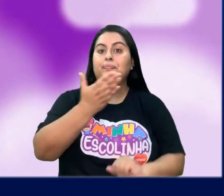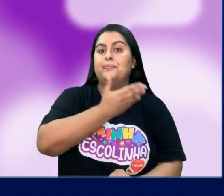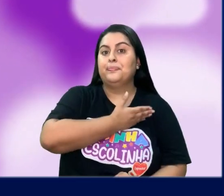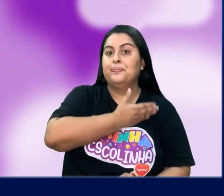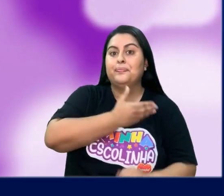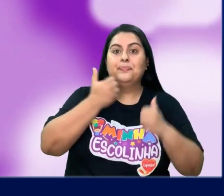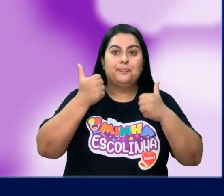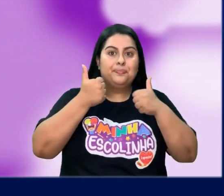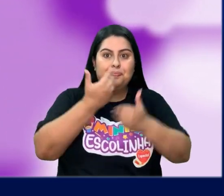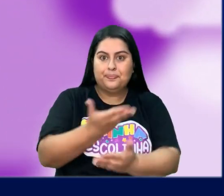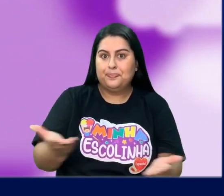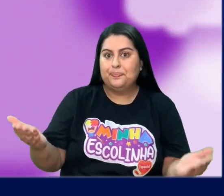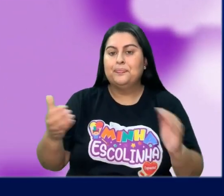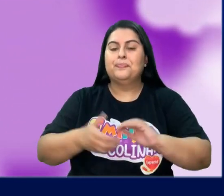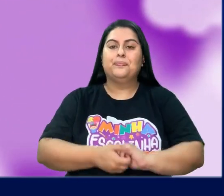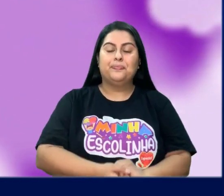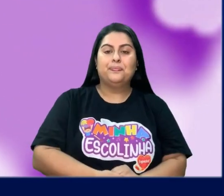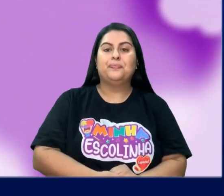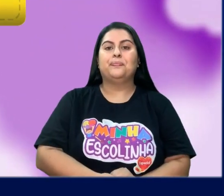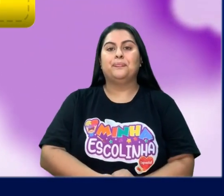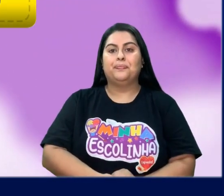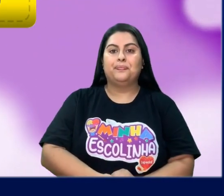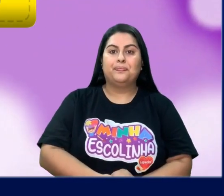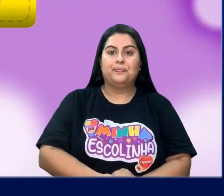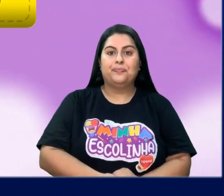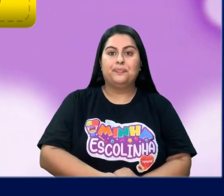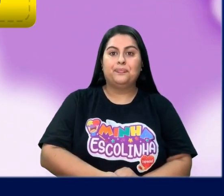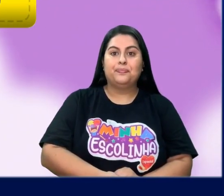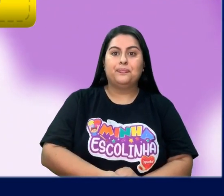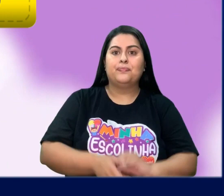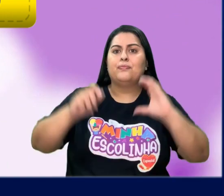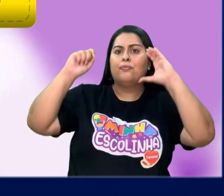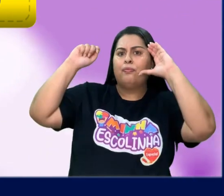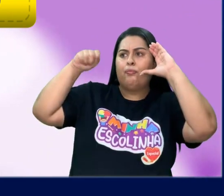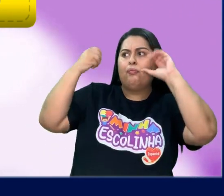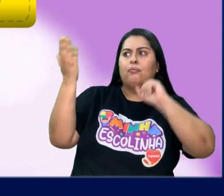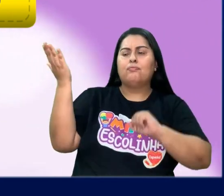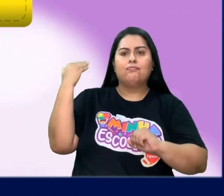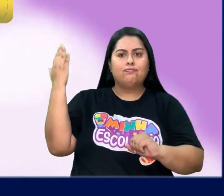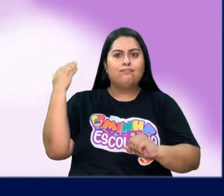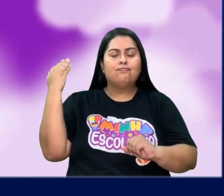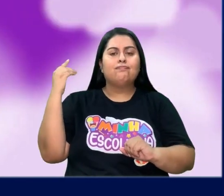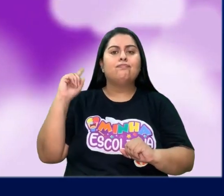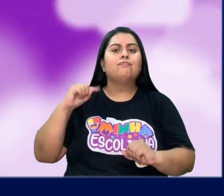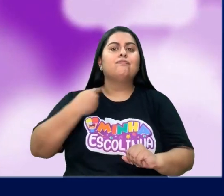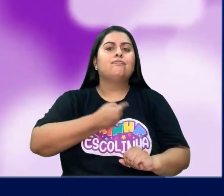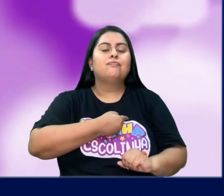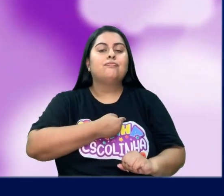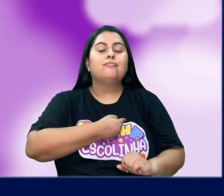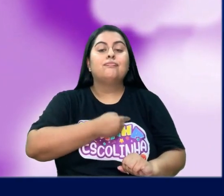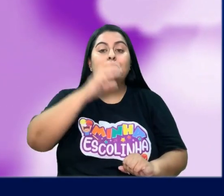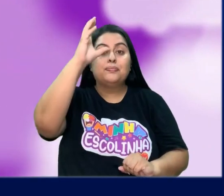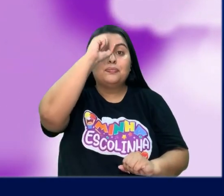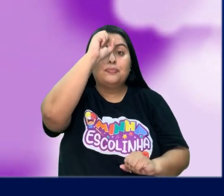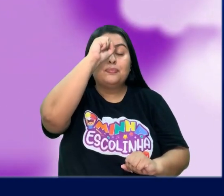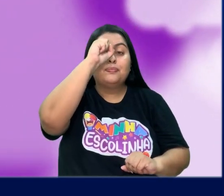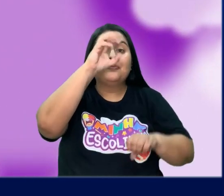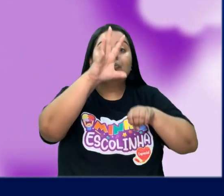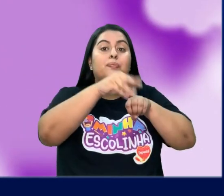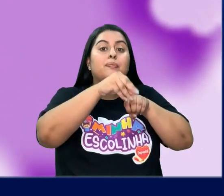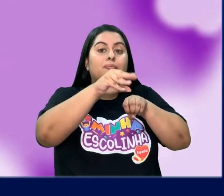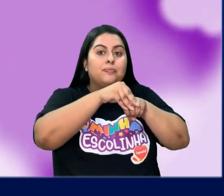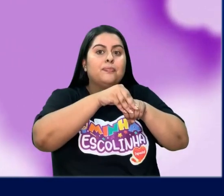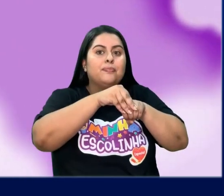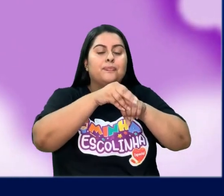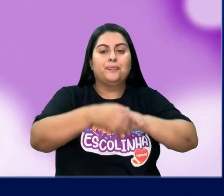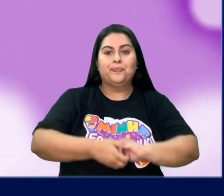Olá, amiguinhos! Tudo bem com vocês? Aqui é o Janinho. E no vídeo anterior, nós aprendemos o que é